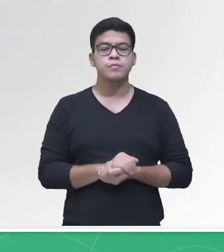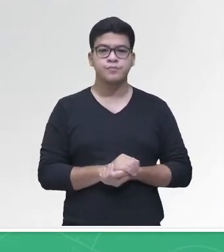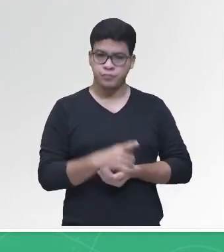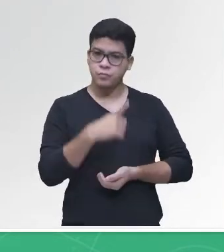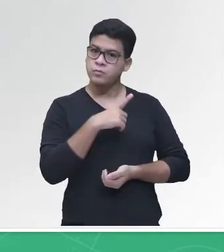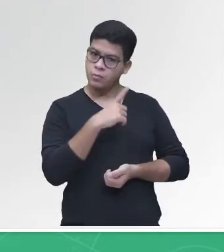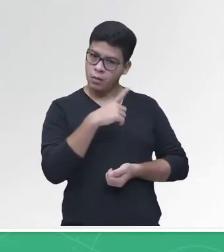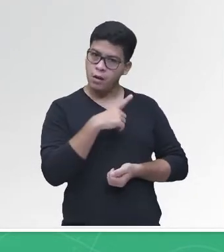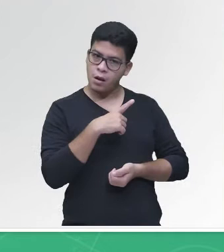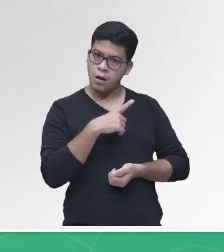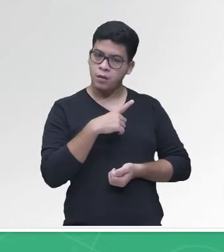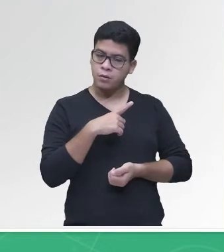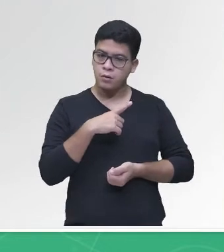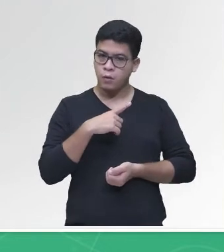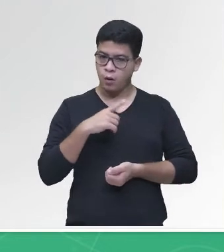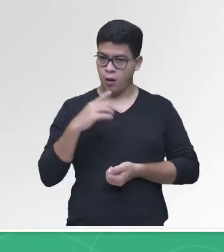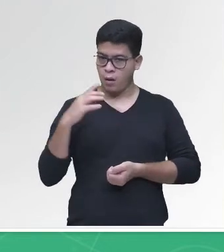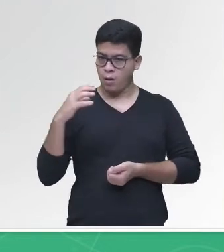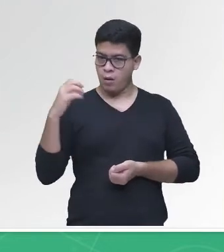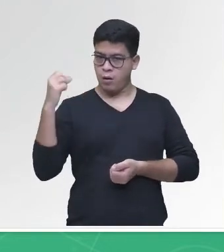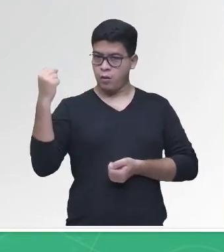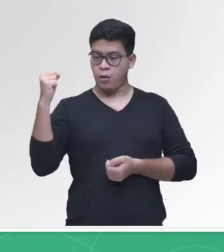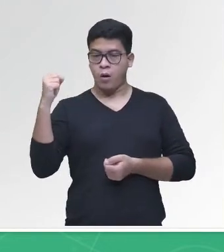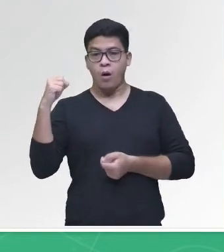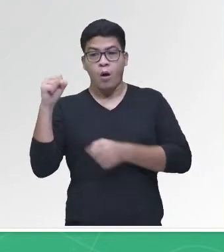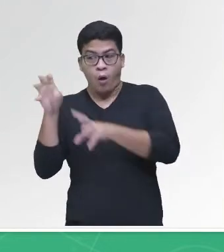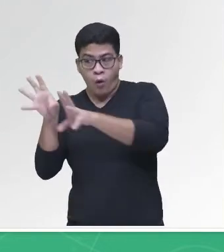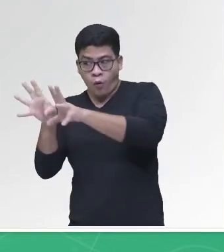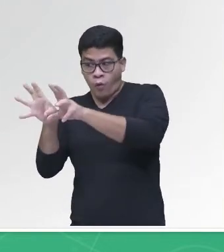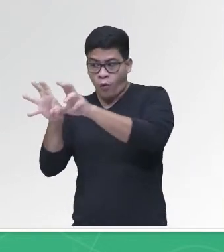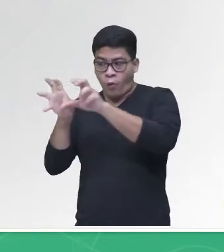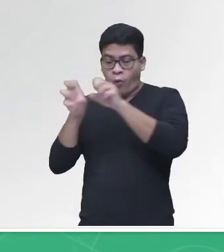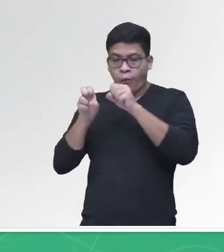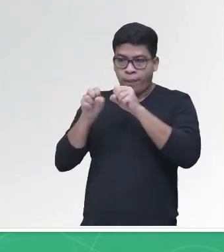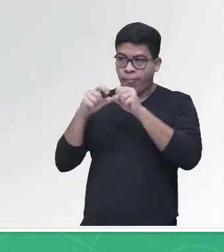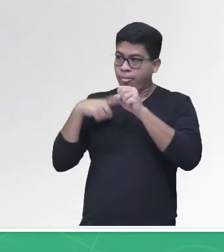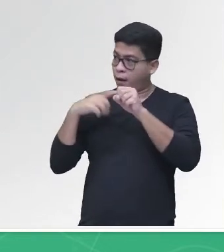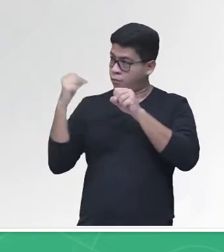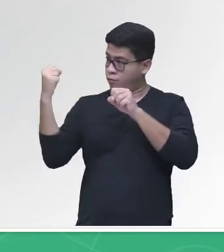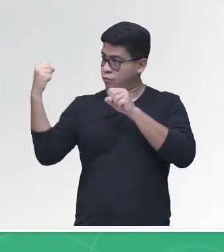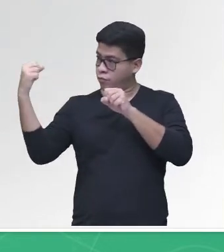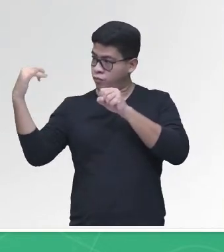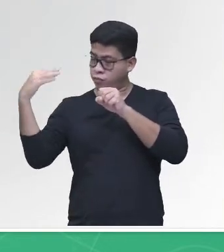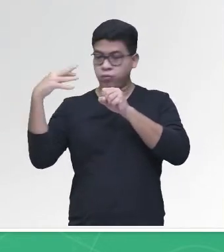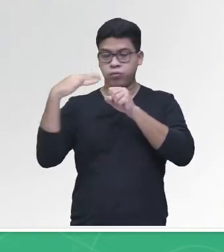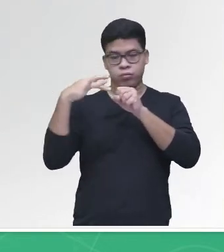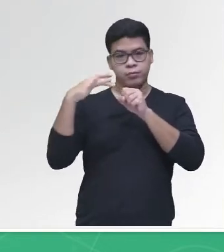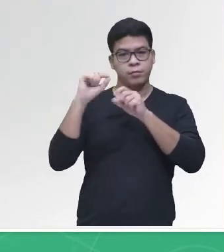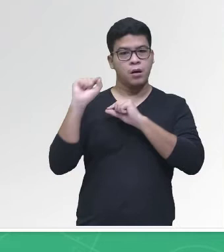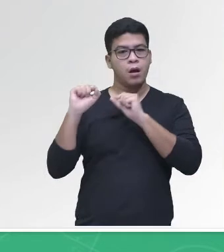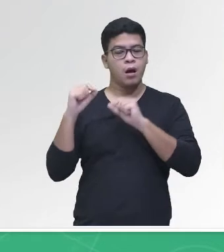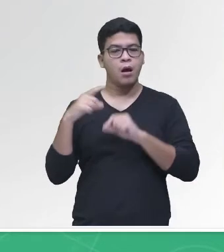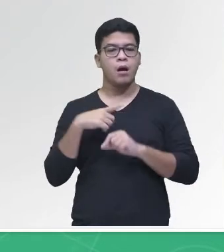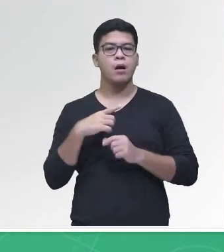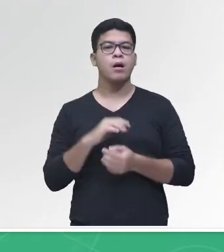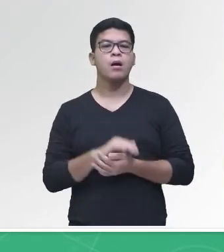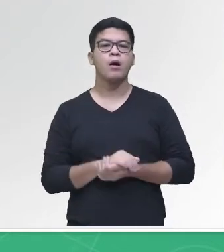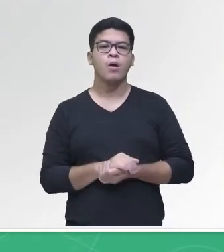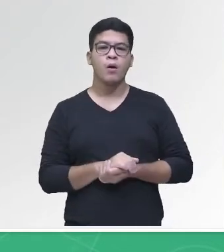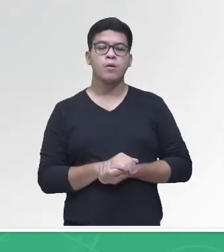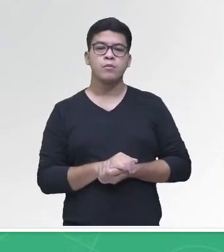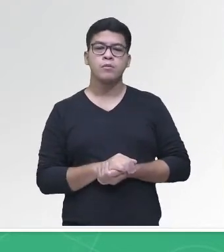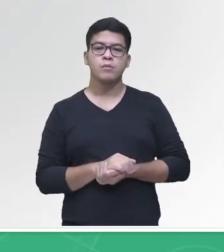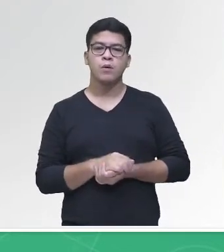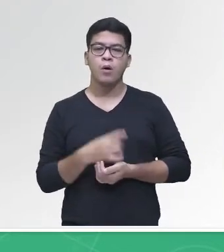o induzido, o indutor e o induzido. Ou seja, o corpo eletrizado, ele é